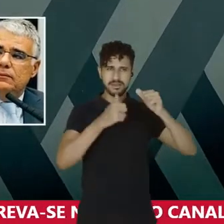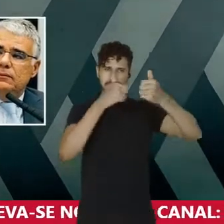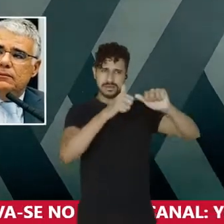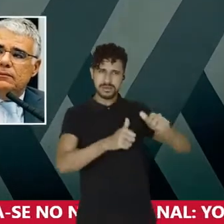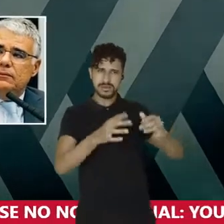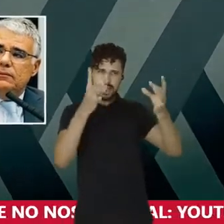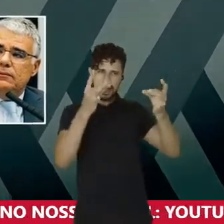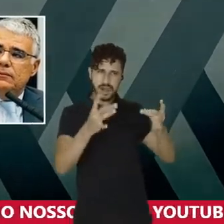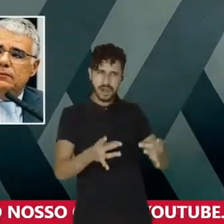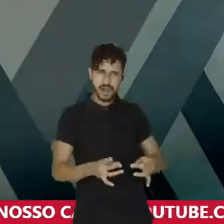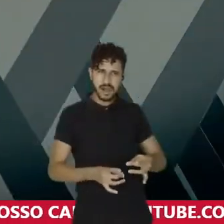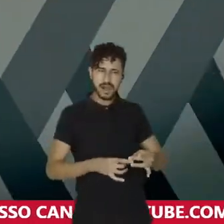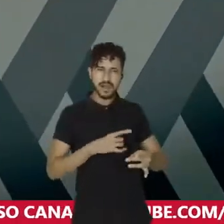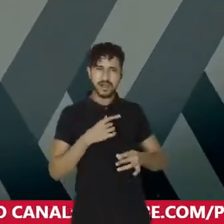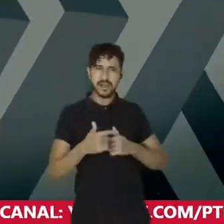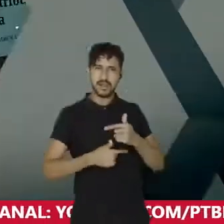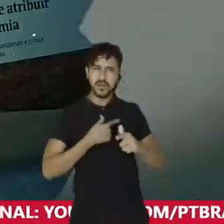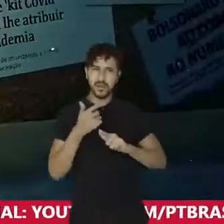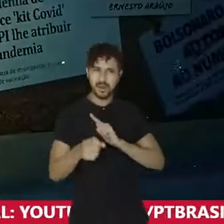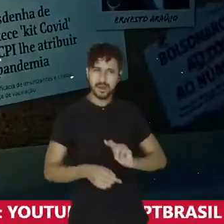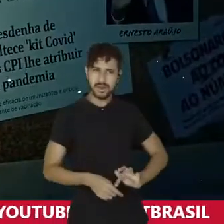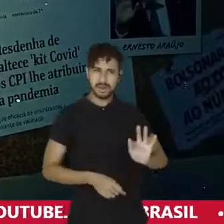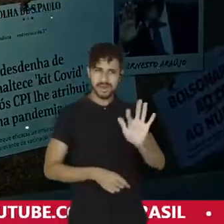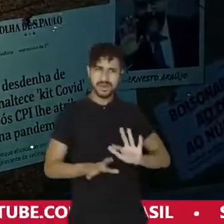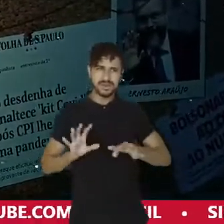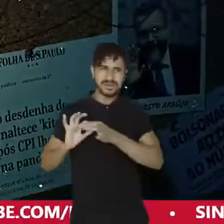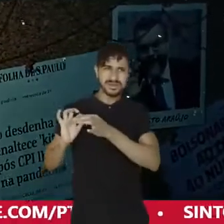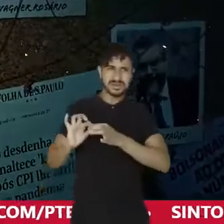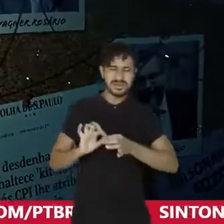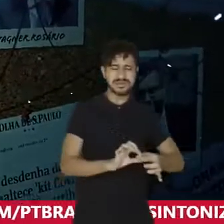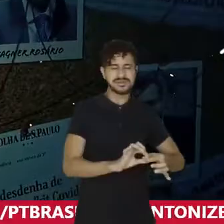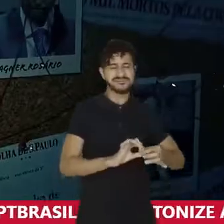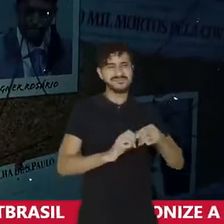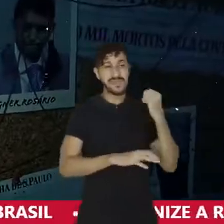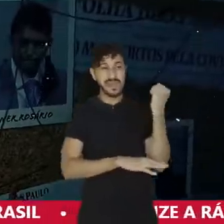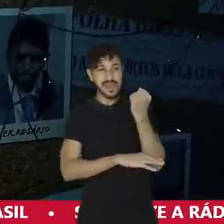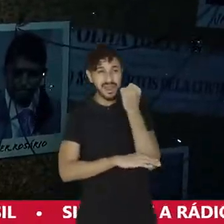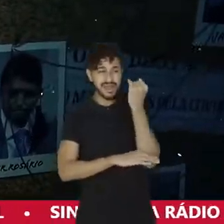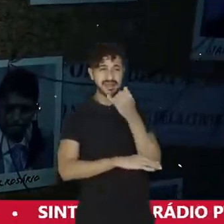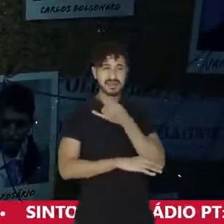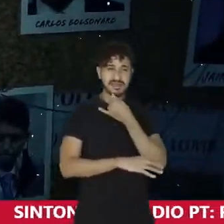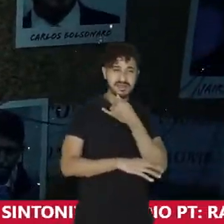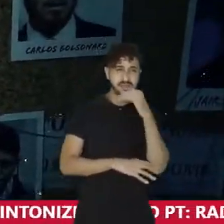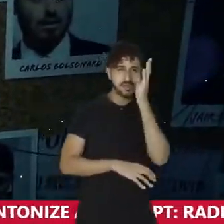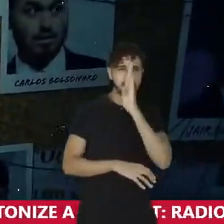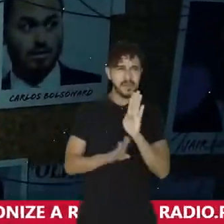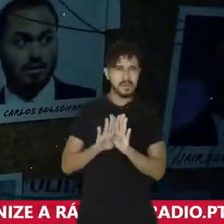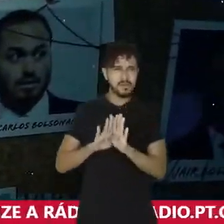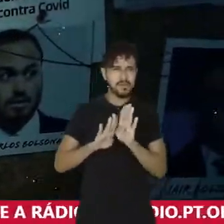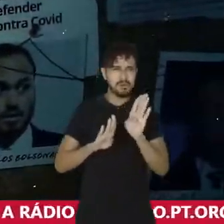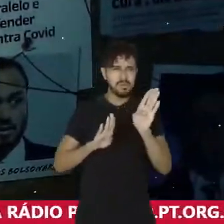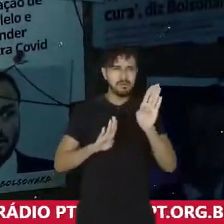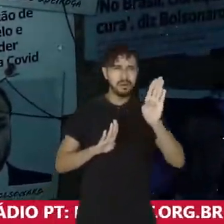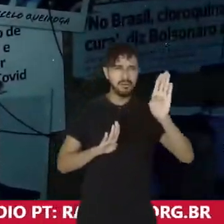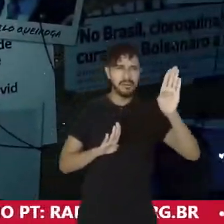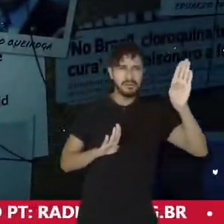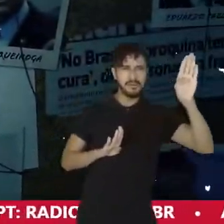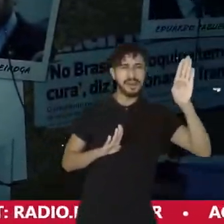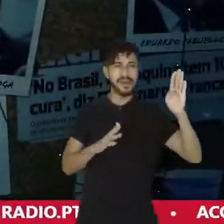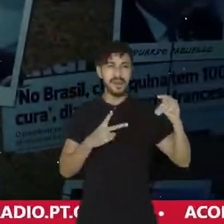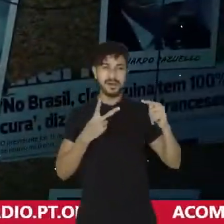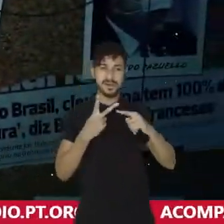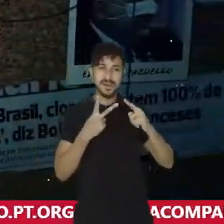analisou em detalhes as ações do Governo Federal em meio a um cenário doloroso com Brasil ocupando em números absolutos o